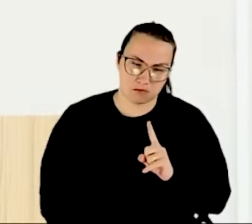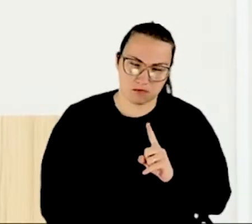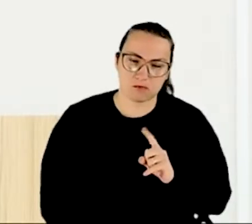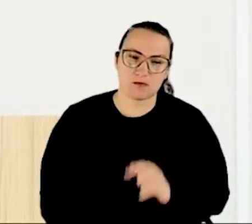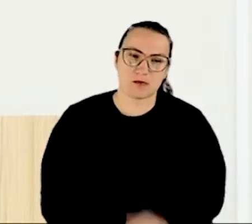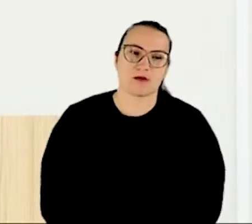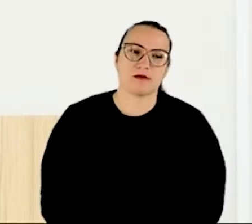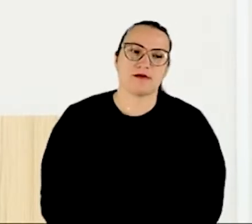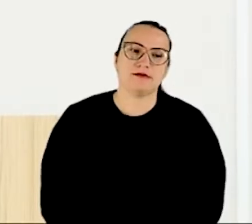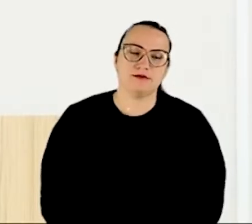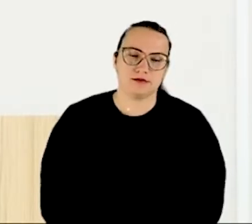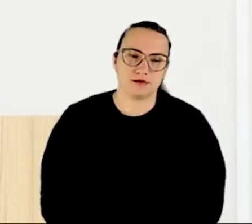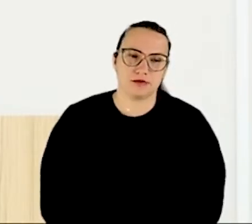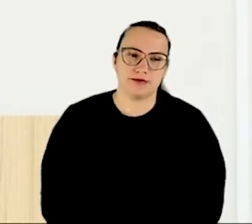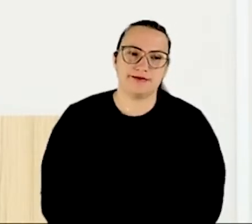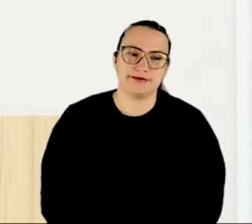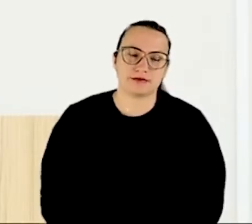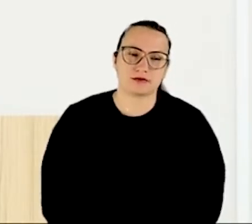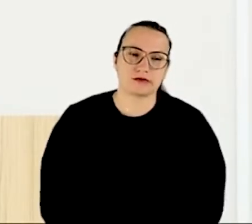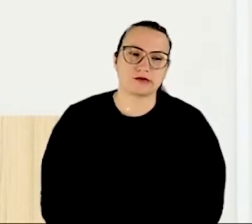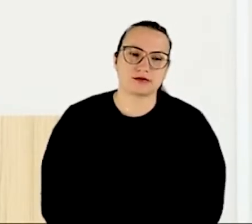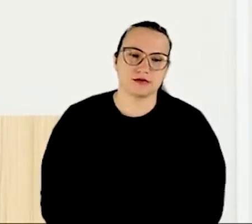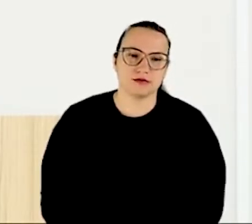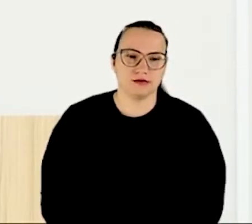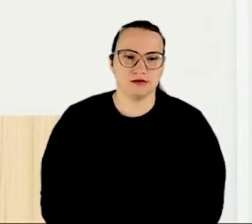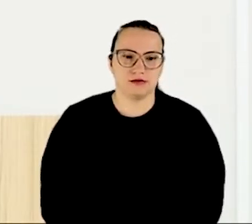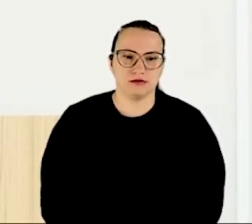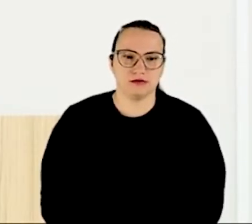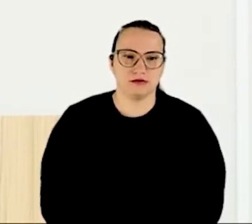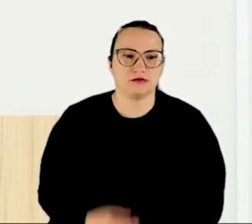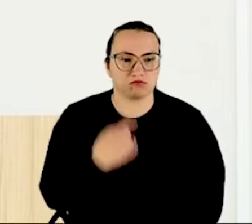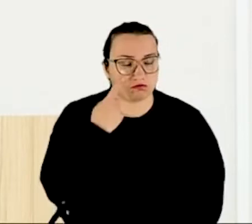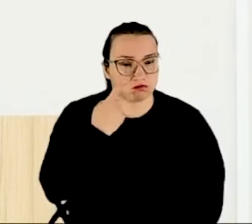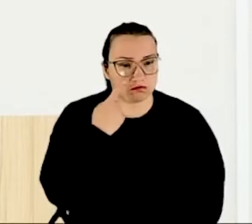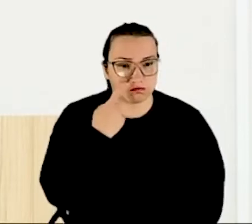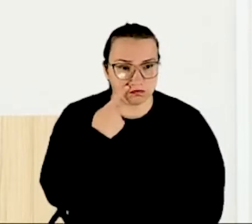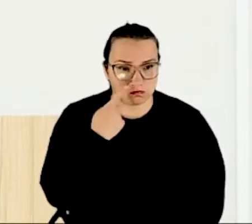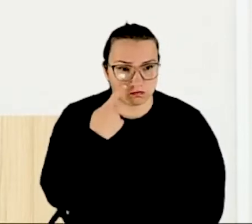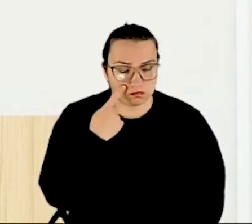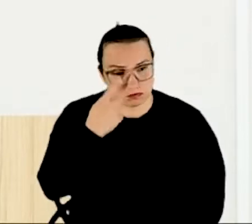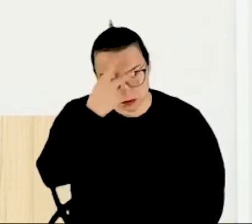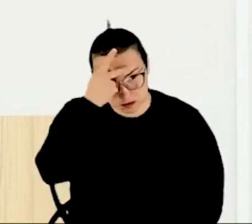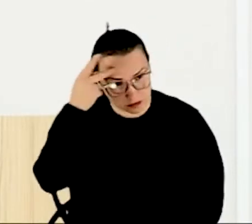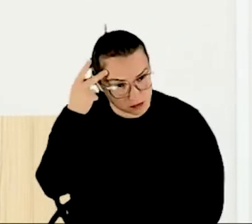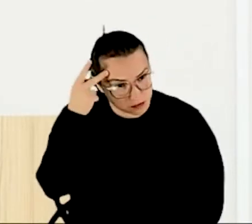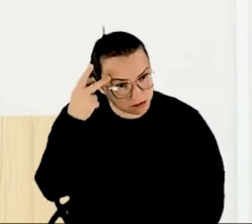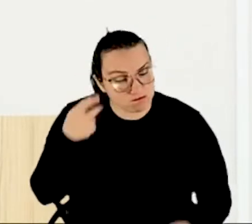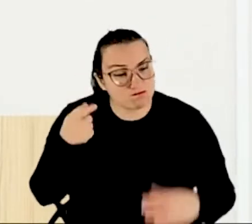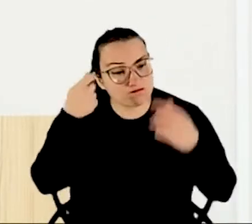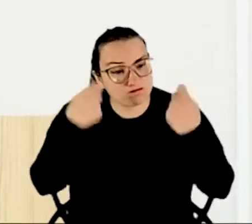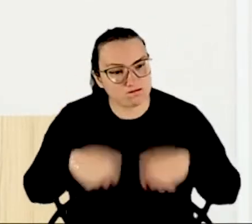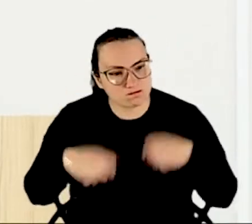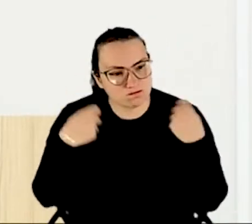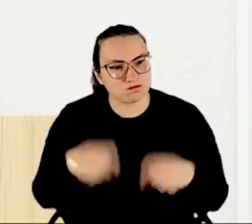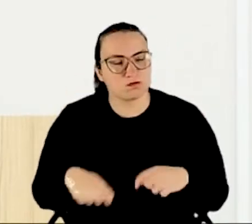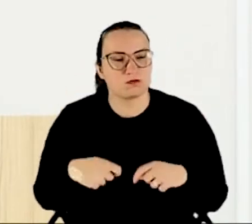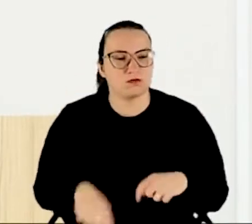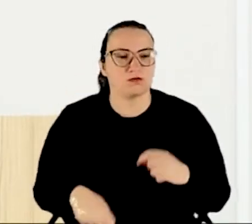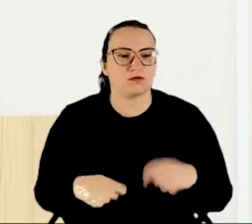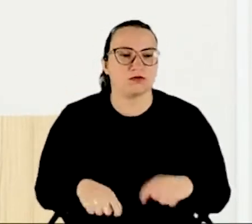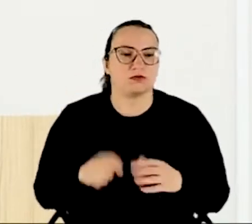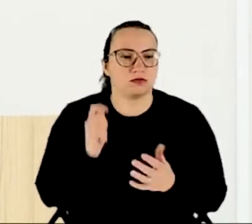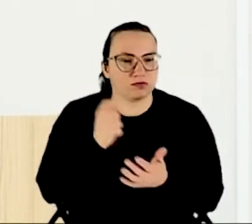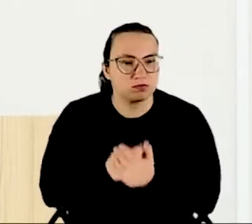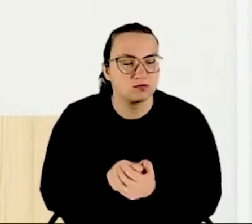então, vejo que as pessoas que mais vai necessitar, que mais precisa, ela vai pagar